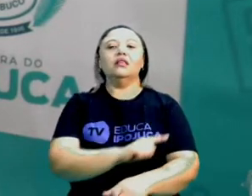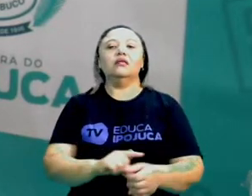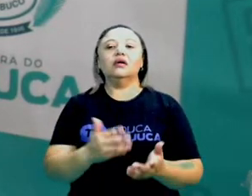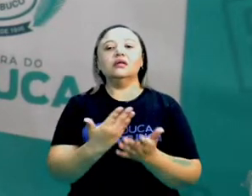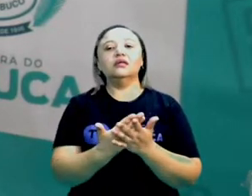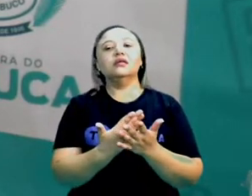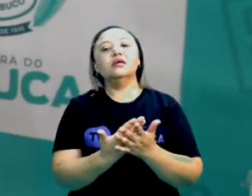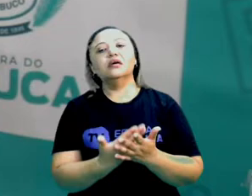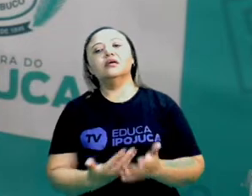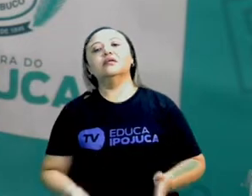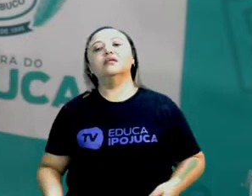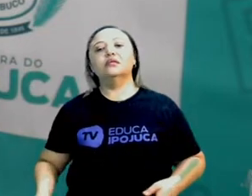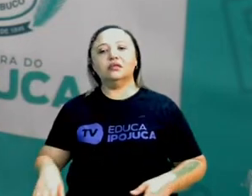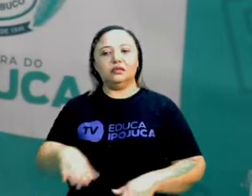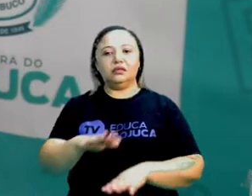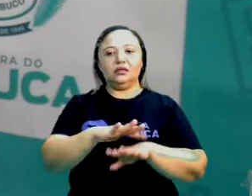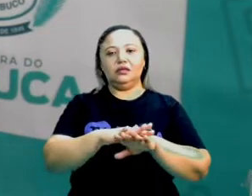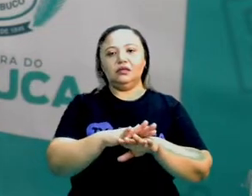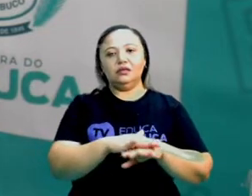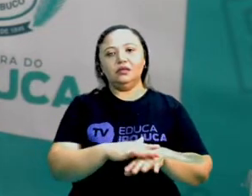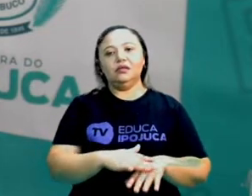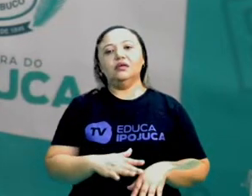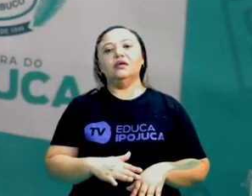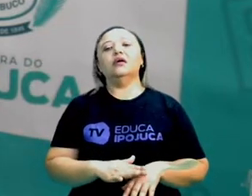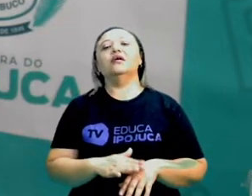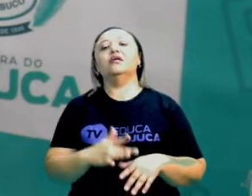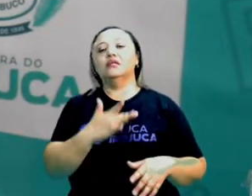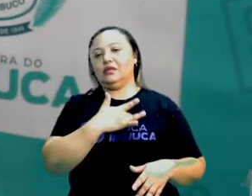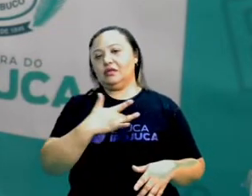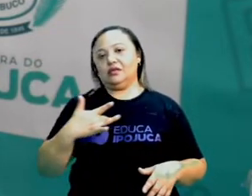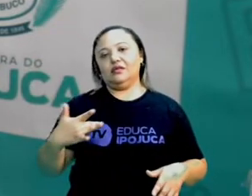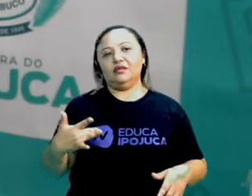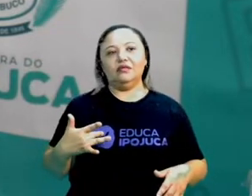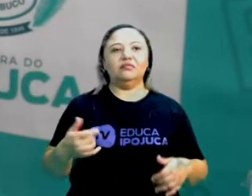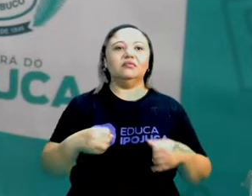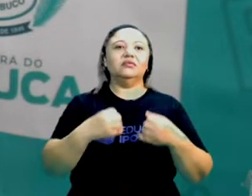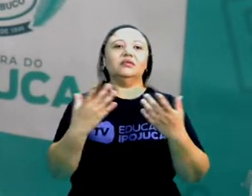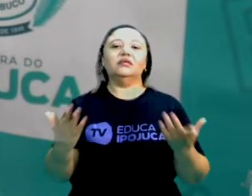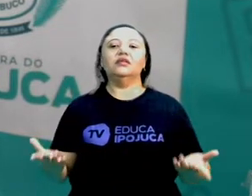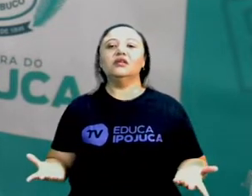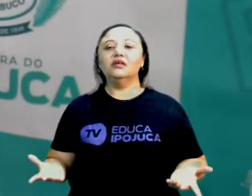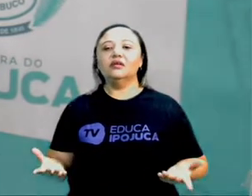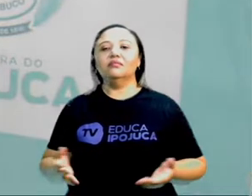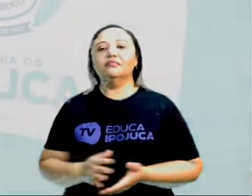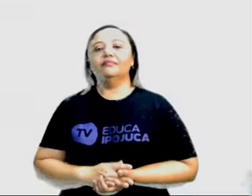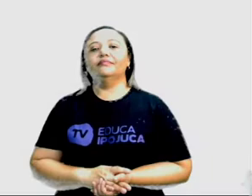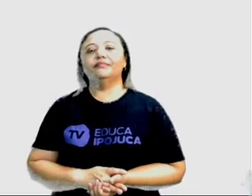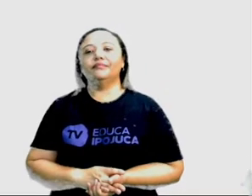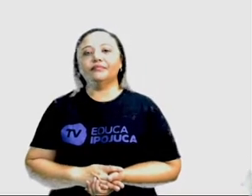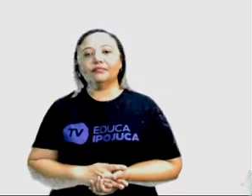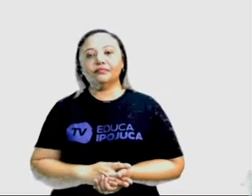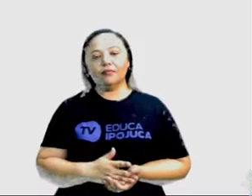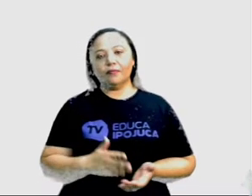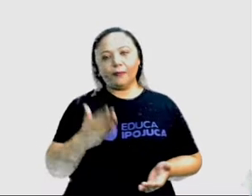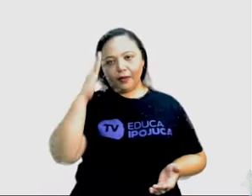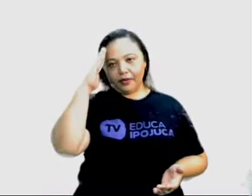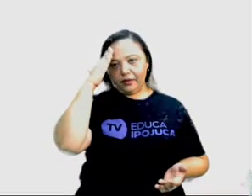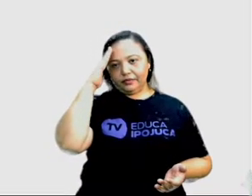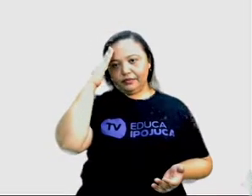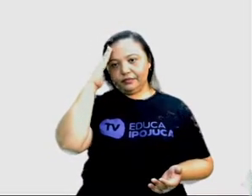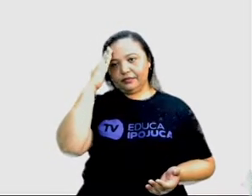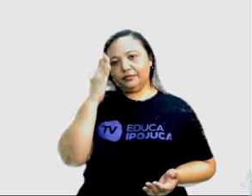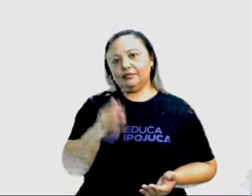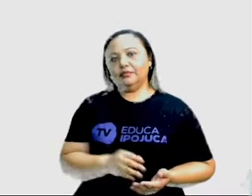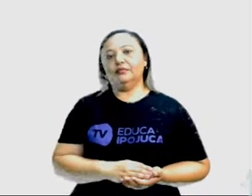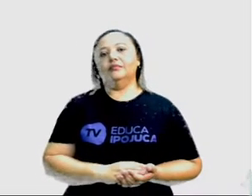exige saber das pessoas o que pode ser feito. Vamos lá? Vamos entender um pouco